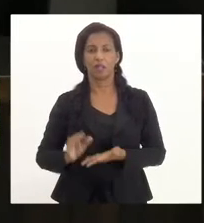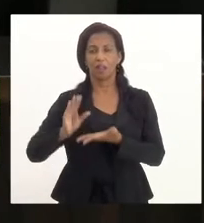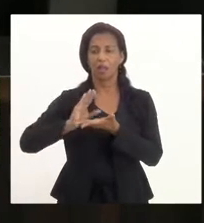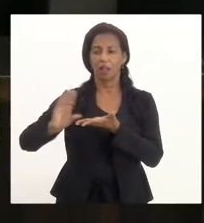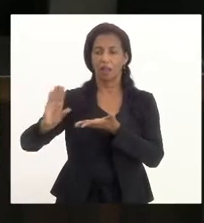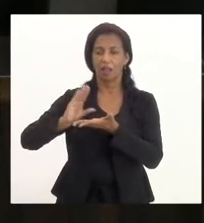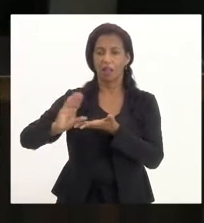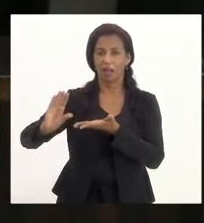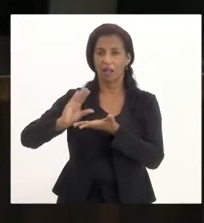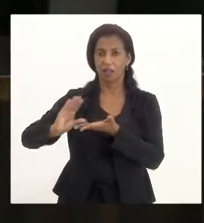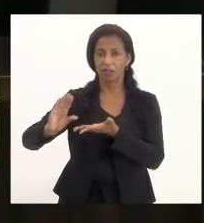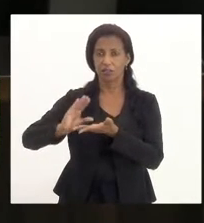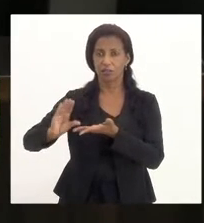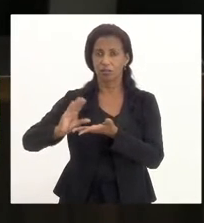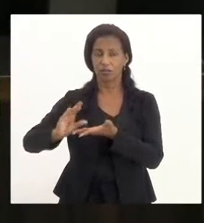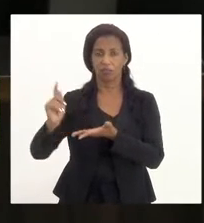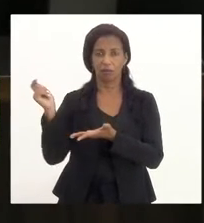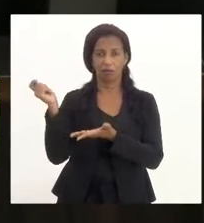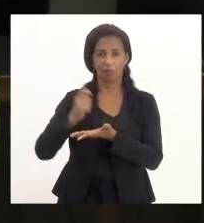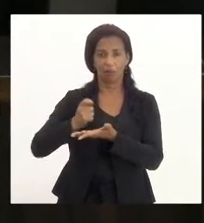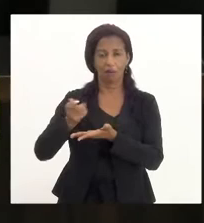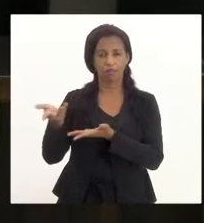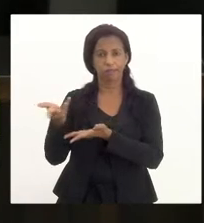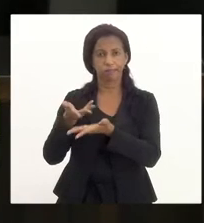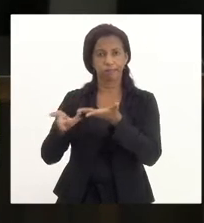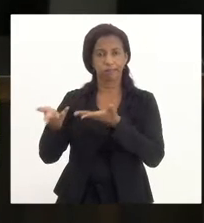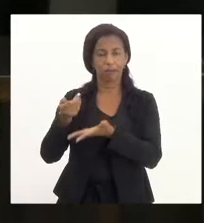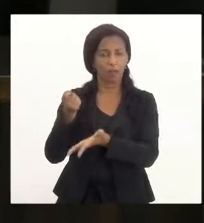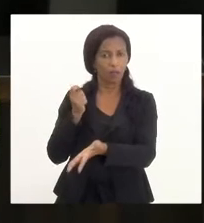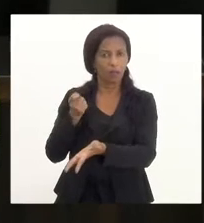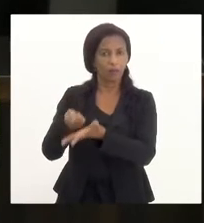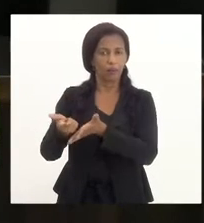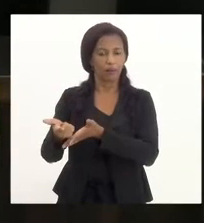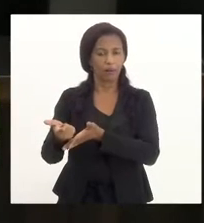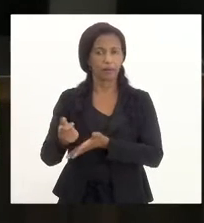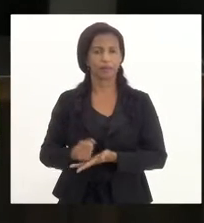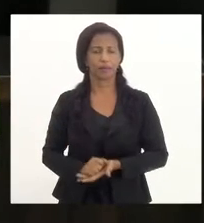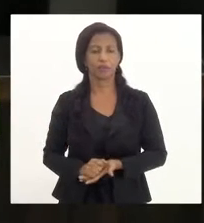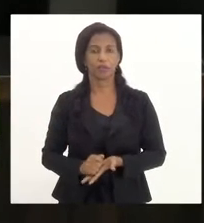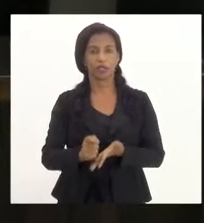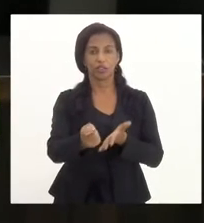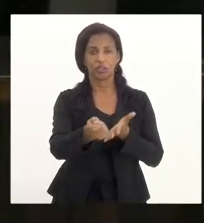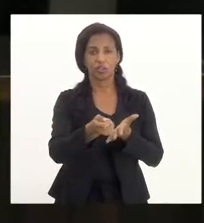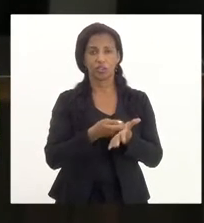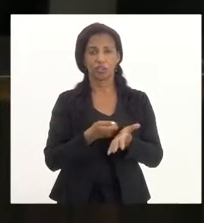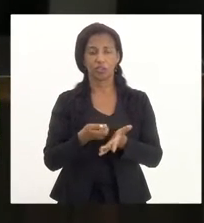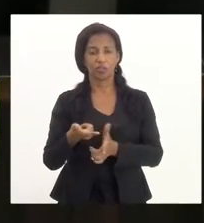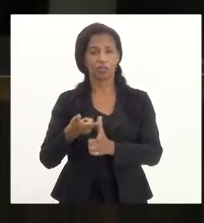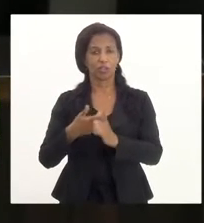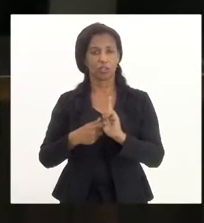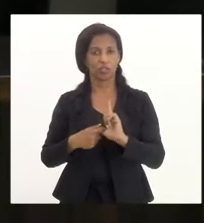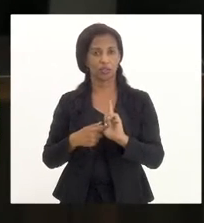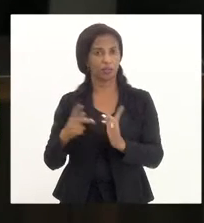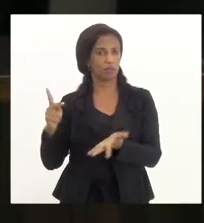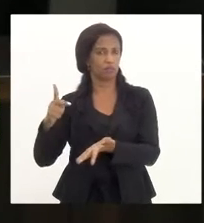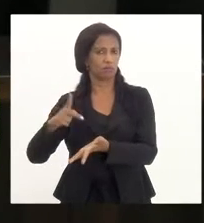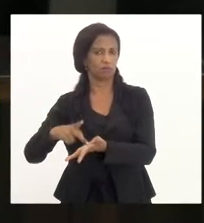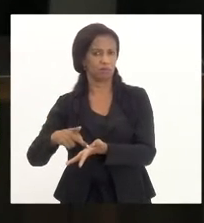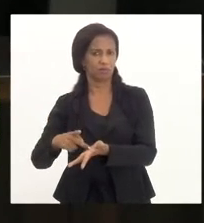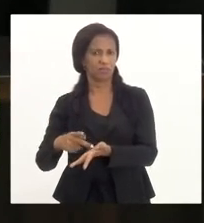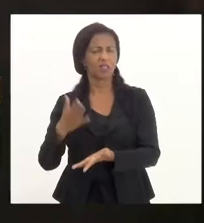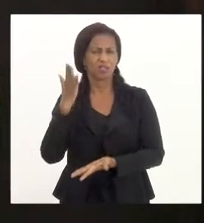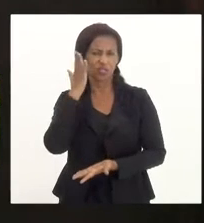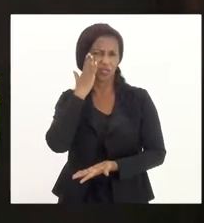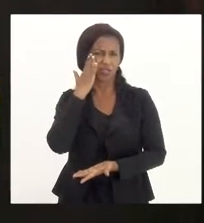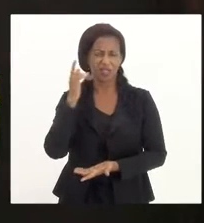créditos passíveis de serem cobrados e inscritos em dívida ativa já sei que eu